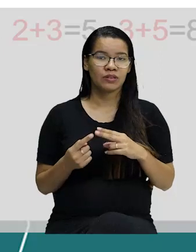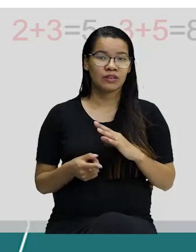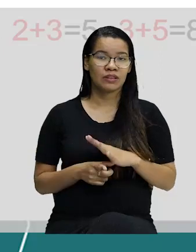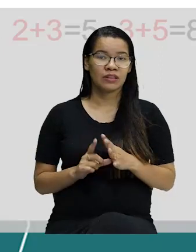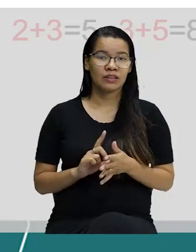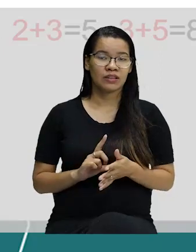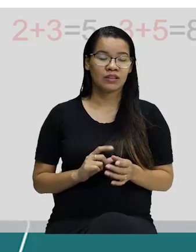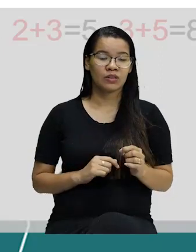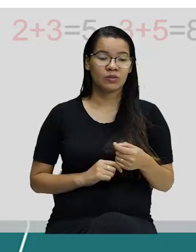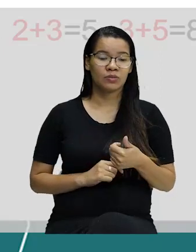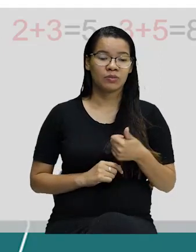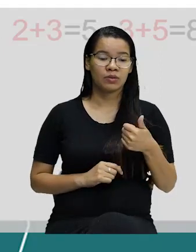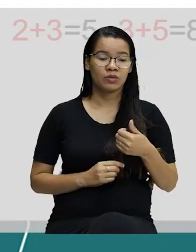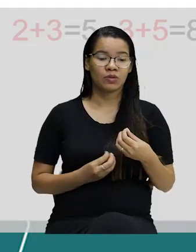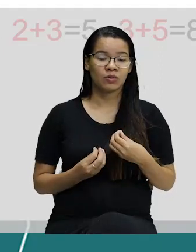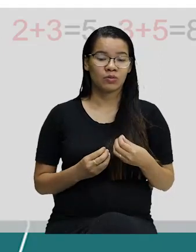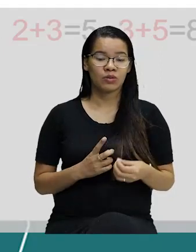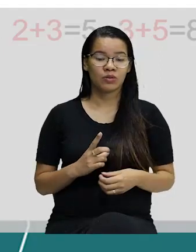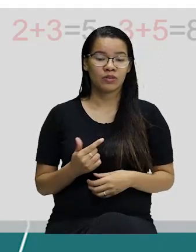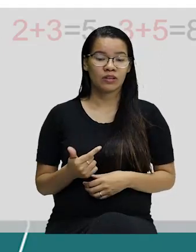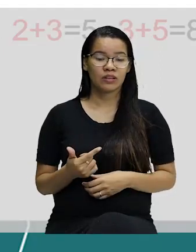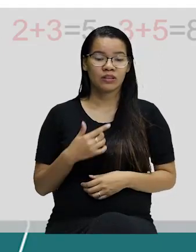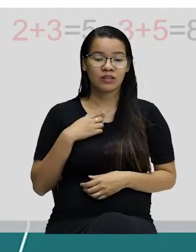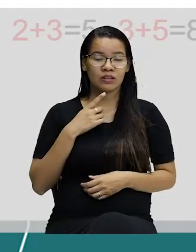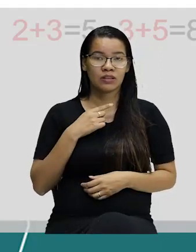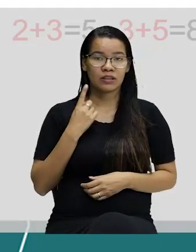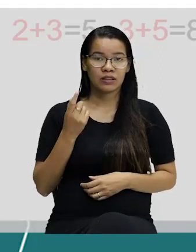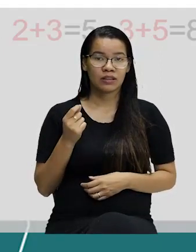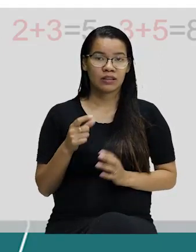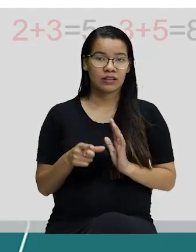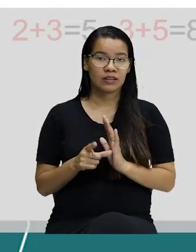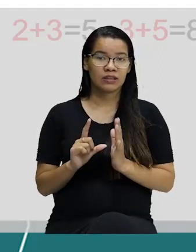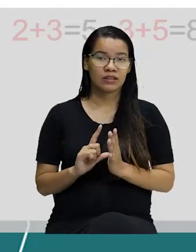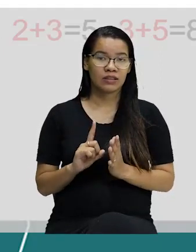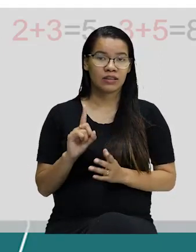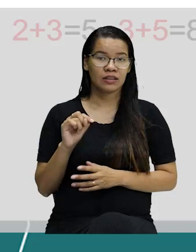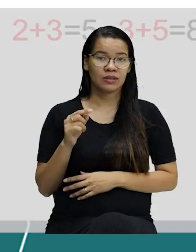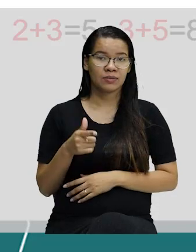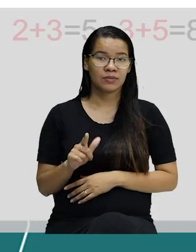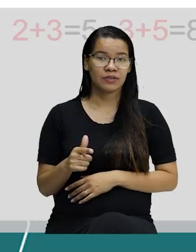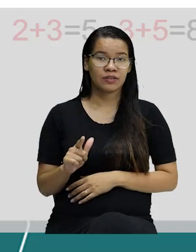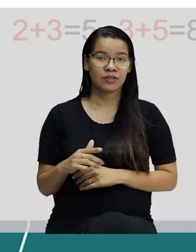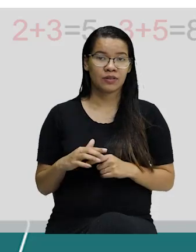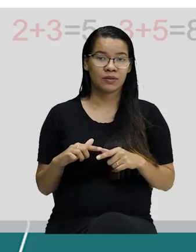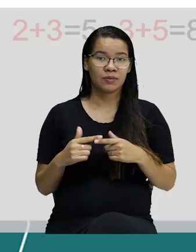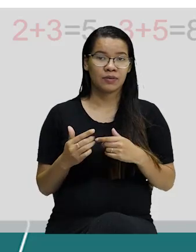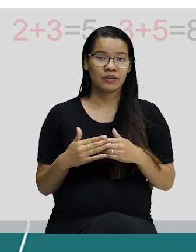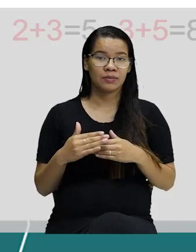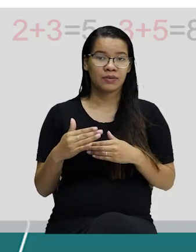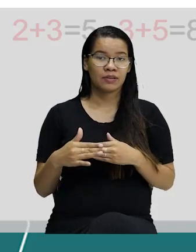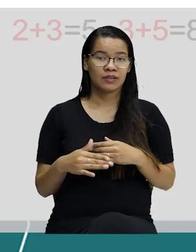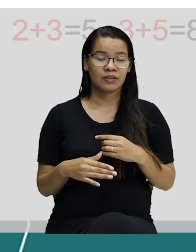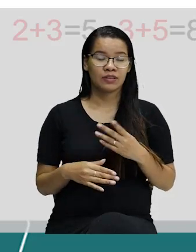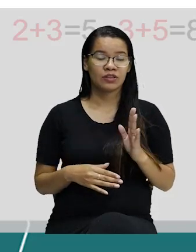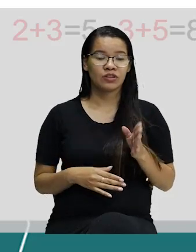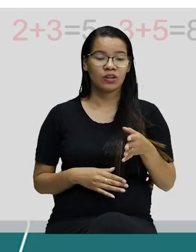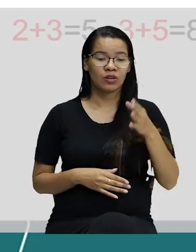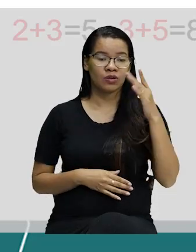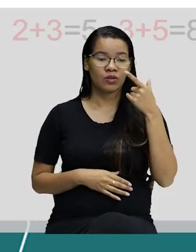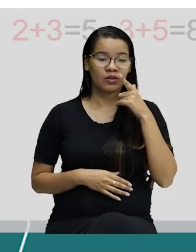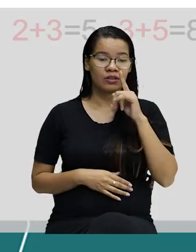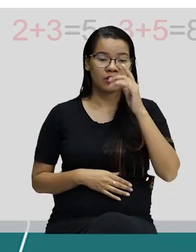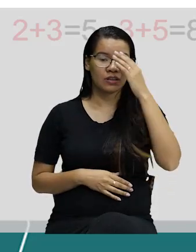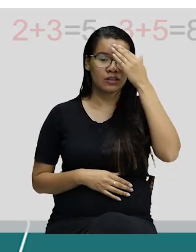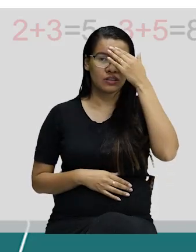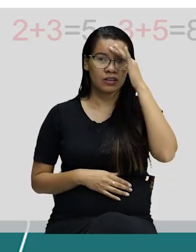primeiro elemento, como ele não tem ninguém que o antecede, ele é repetido. Tá? Mas, a partir dele, a gente já consegue entender